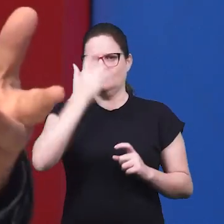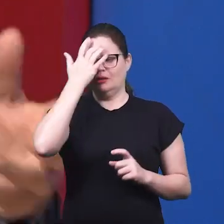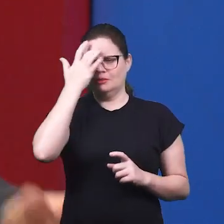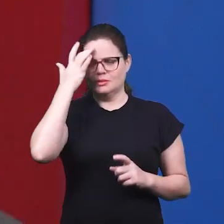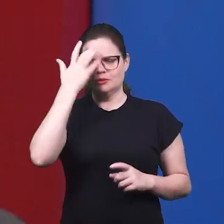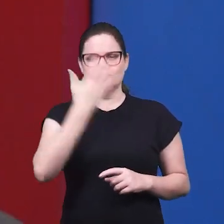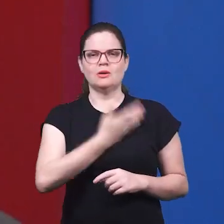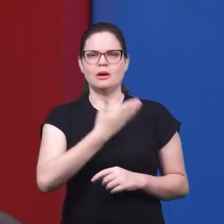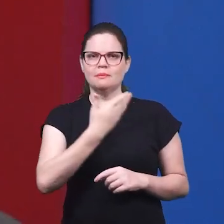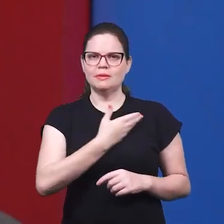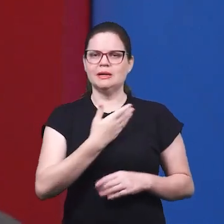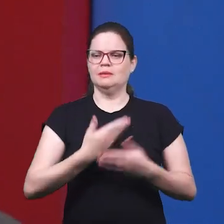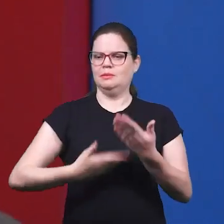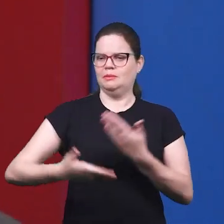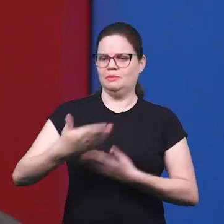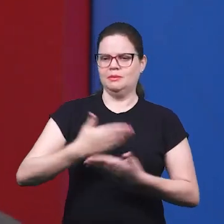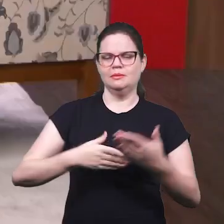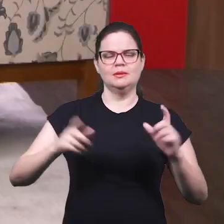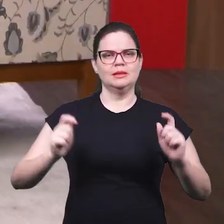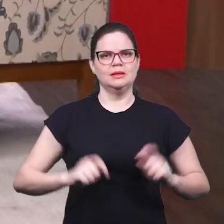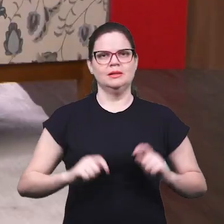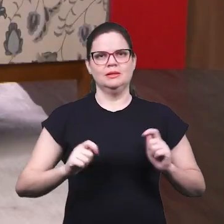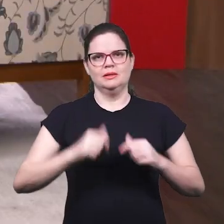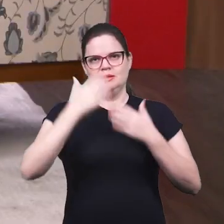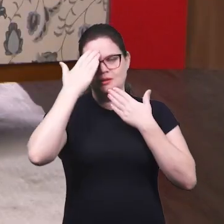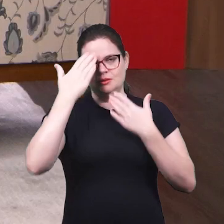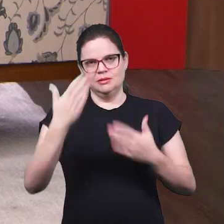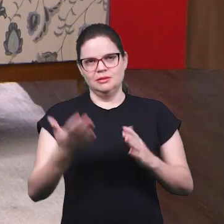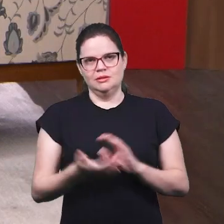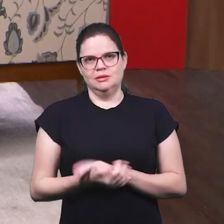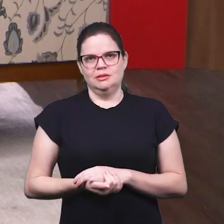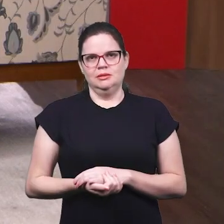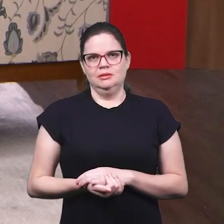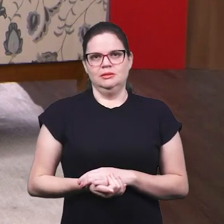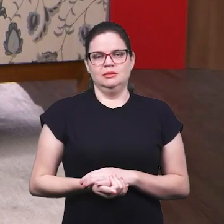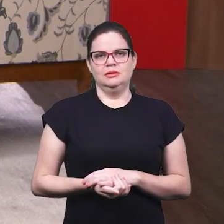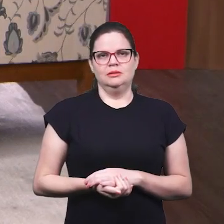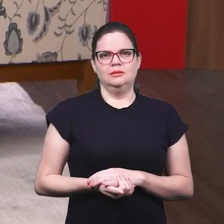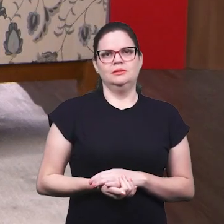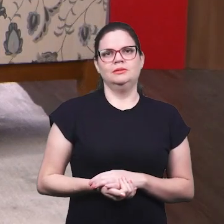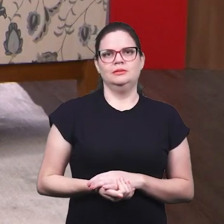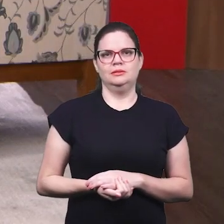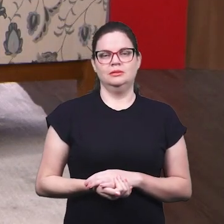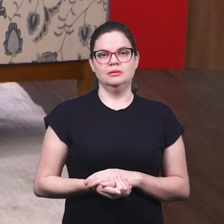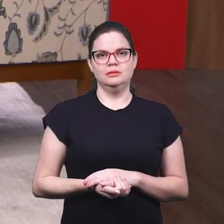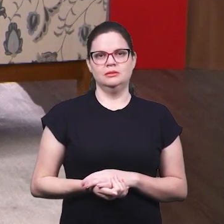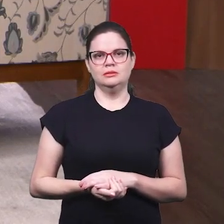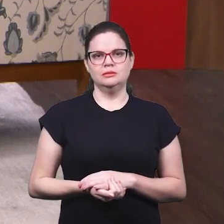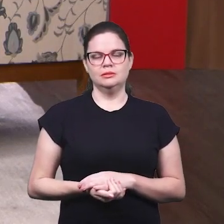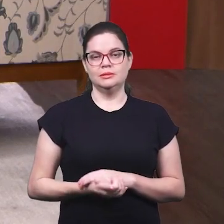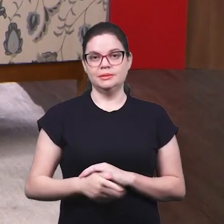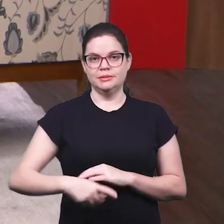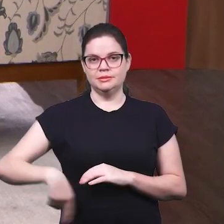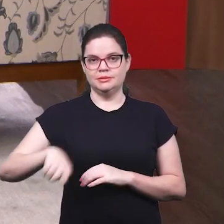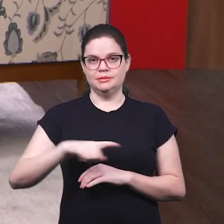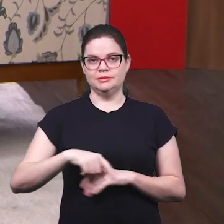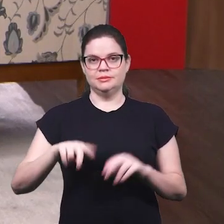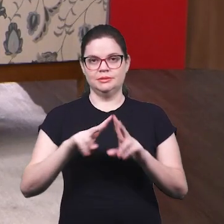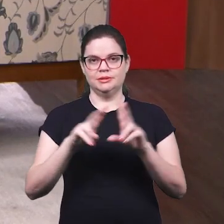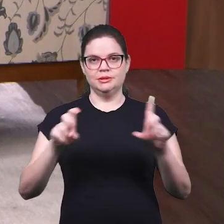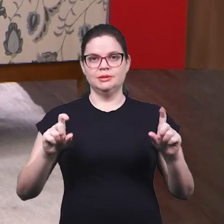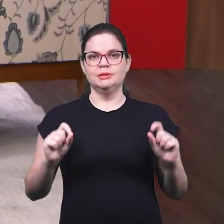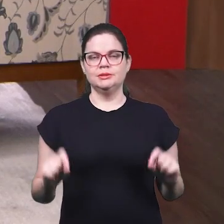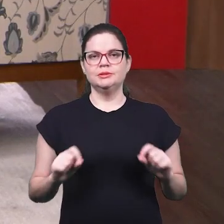uma pessoa amiga, né? Isso é muito bom. Obrigado. Eu tenho já que estamos falando essa história de Hélio